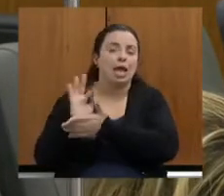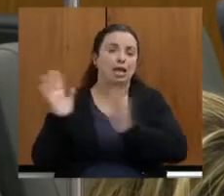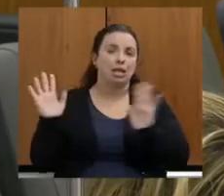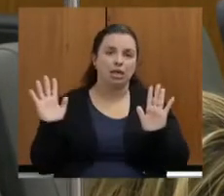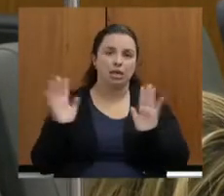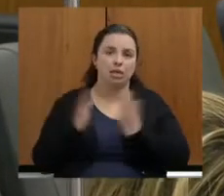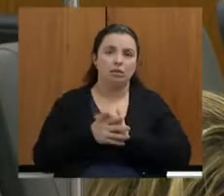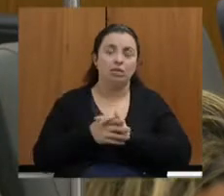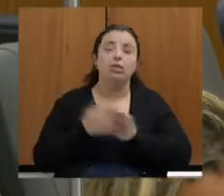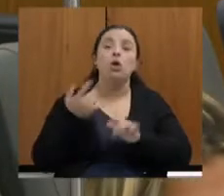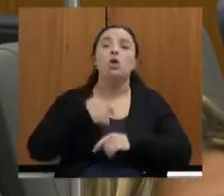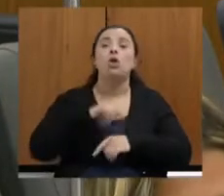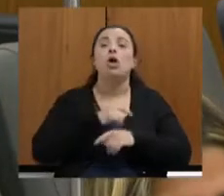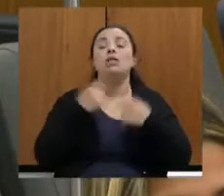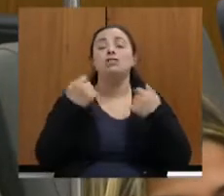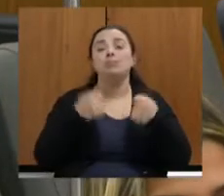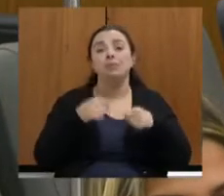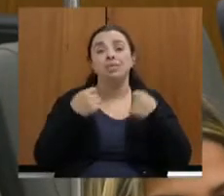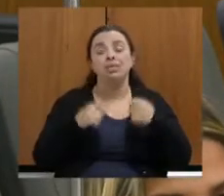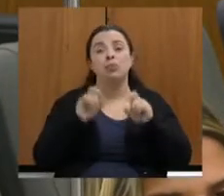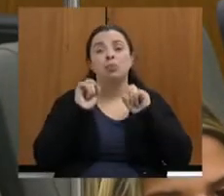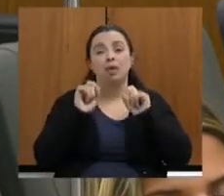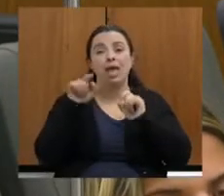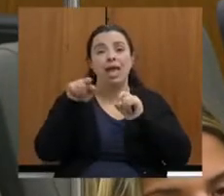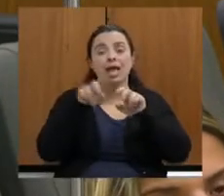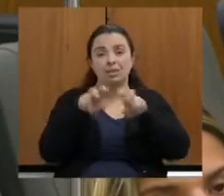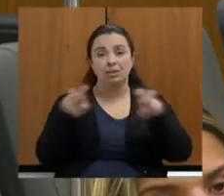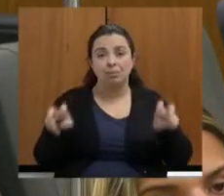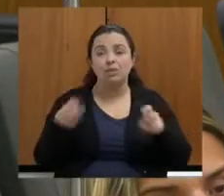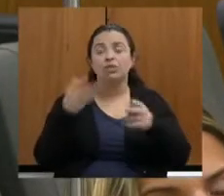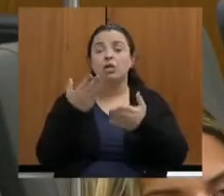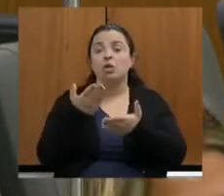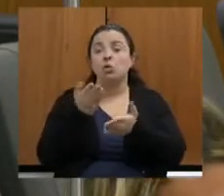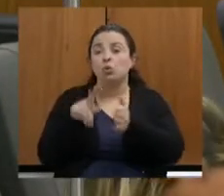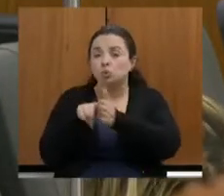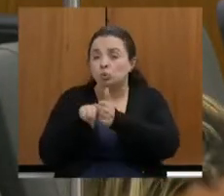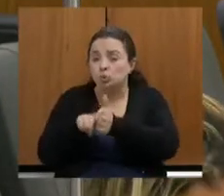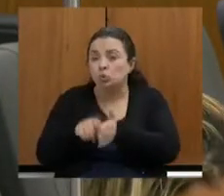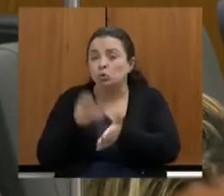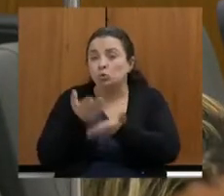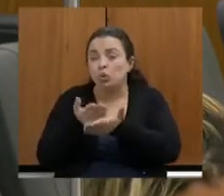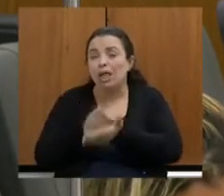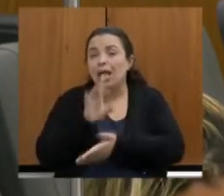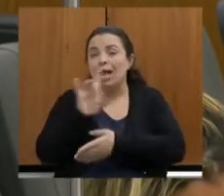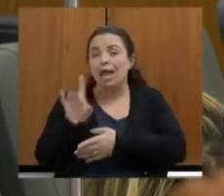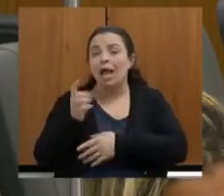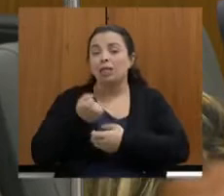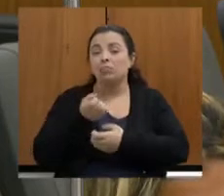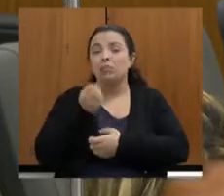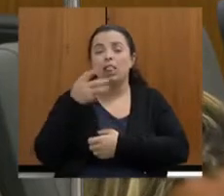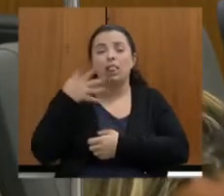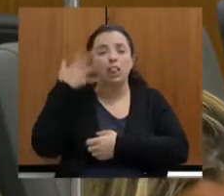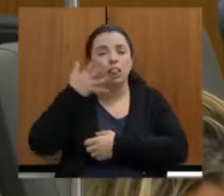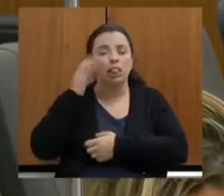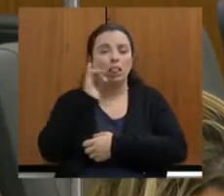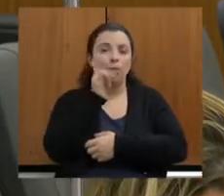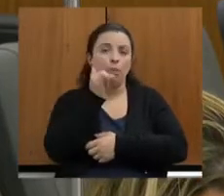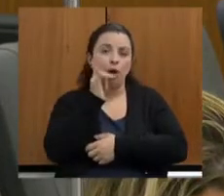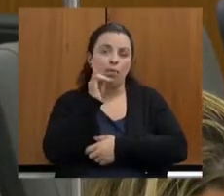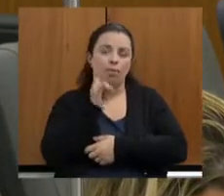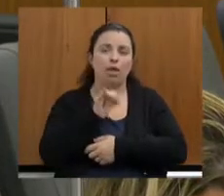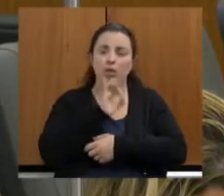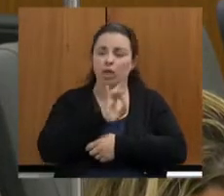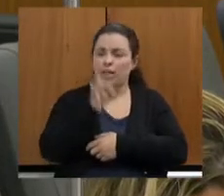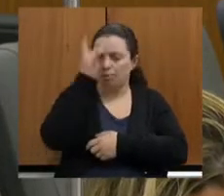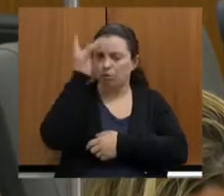nós O que é essa mesa estuda cada depoimento aqui e pede igualdade